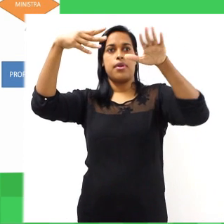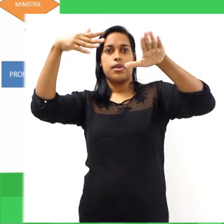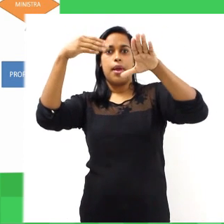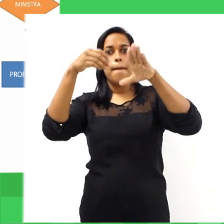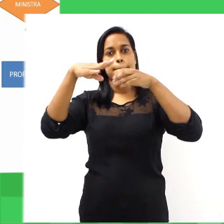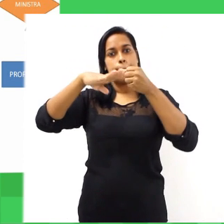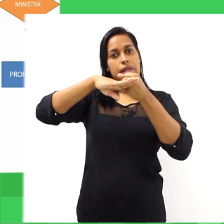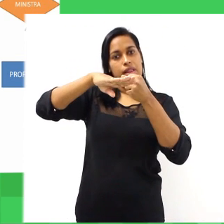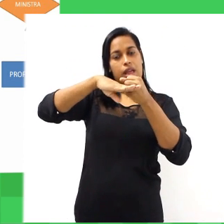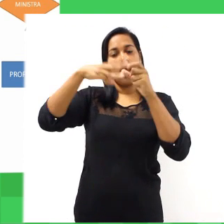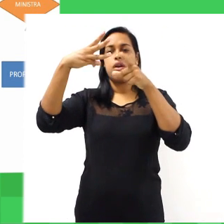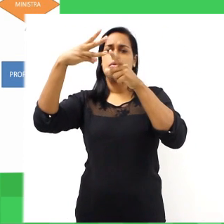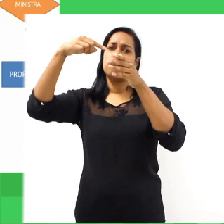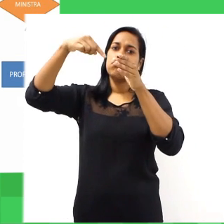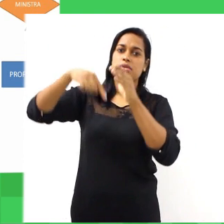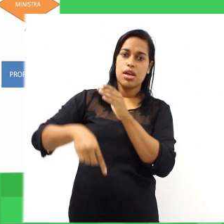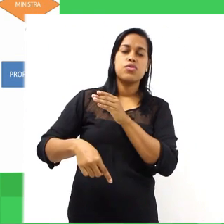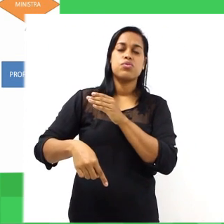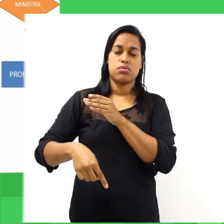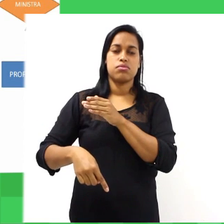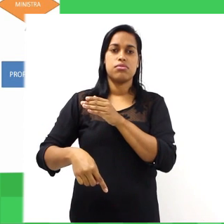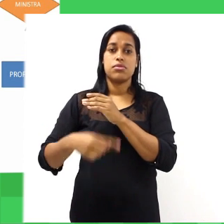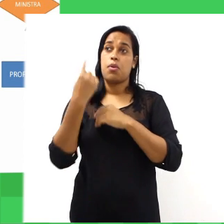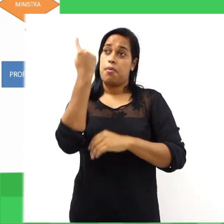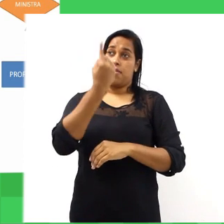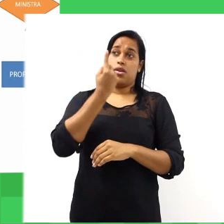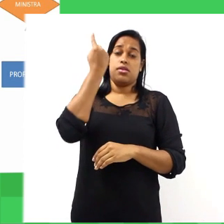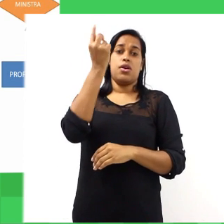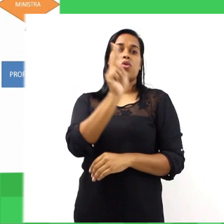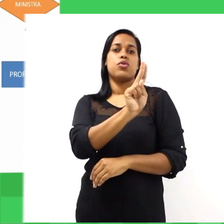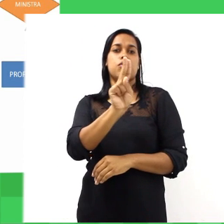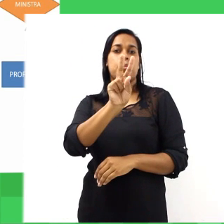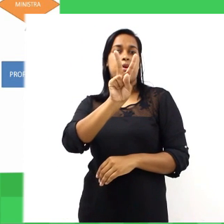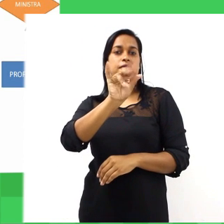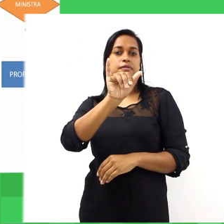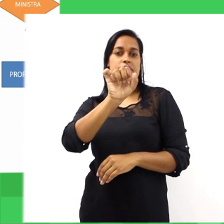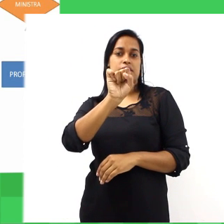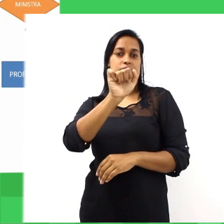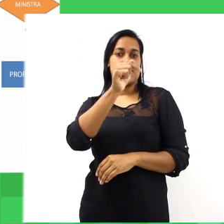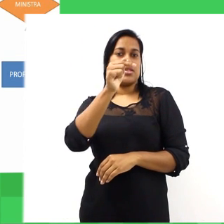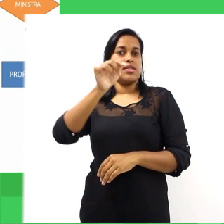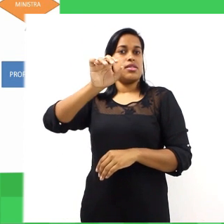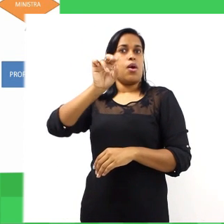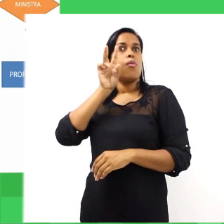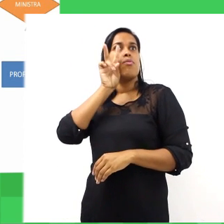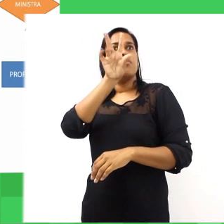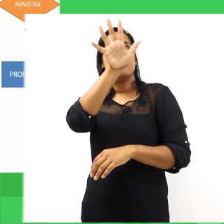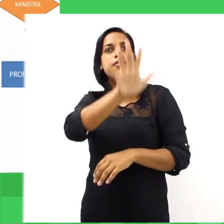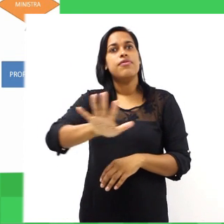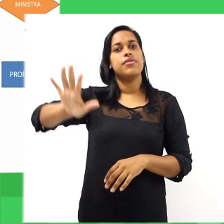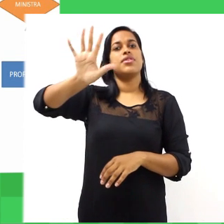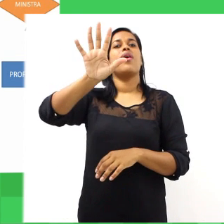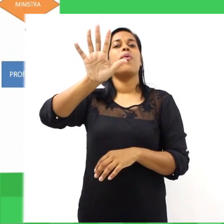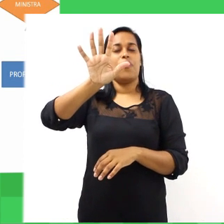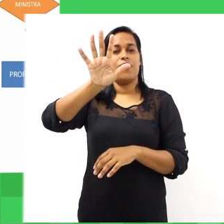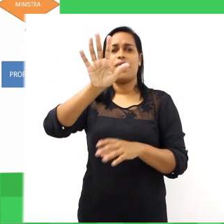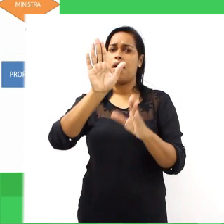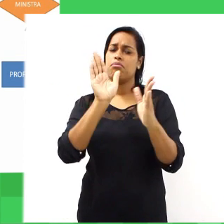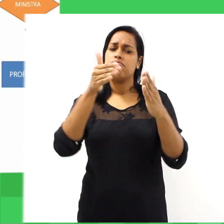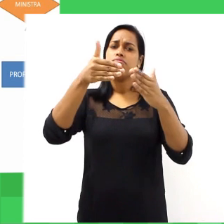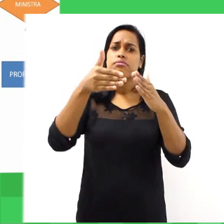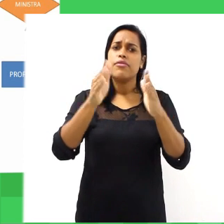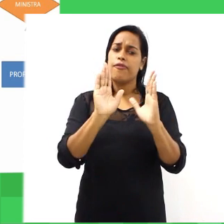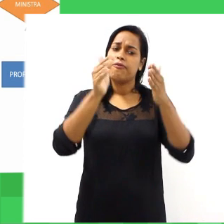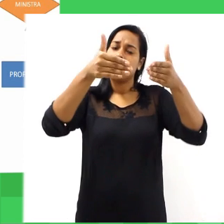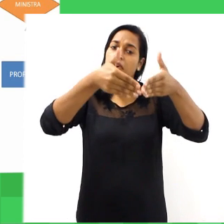de abstração. O nível mais alto se chama nível de visão. Esse nível está diretamente